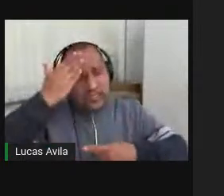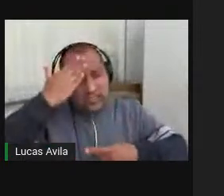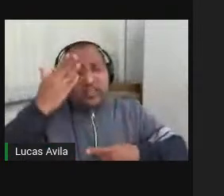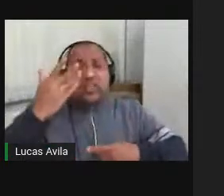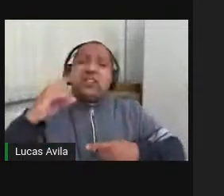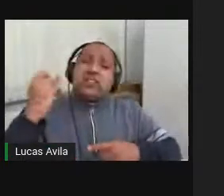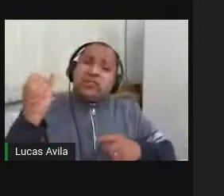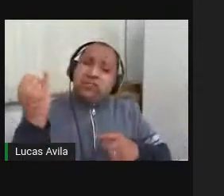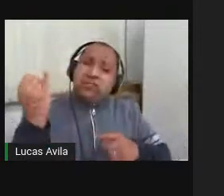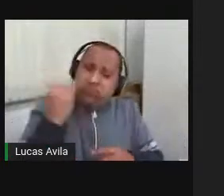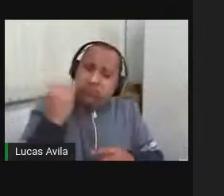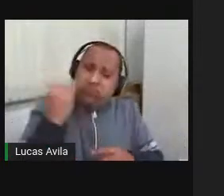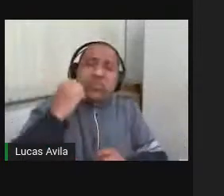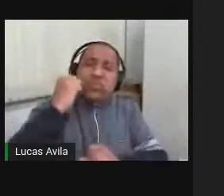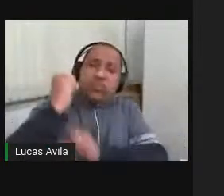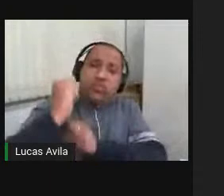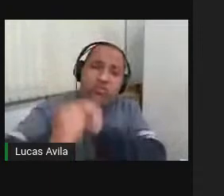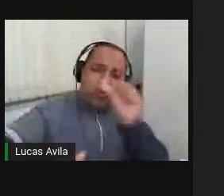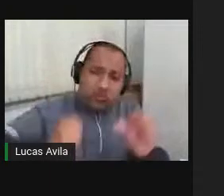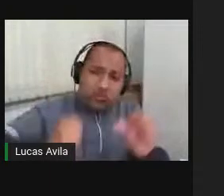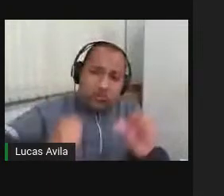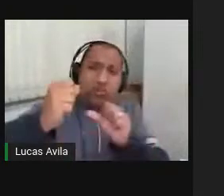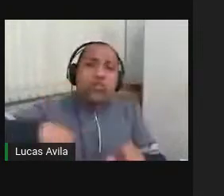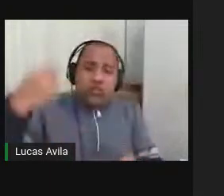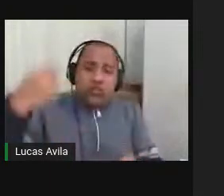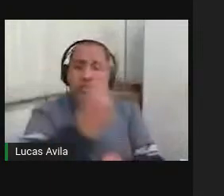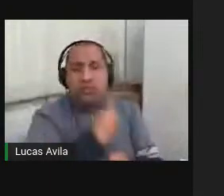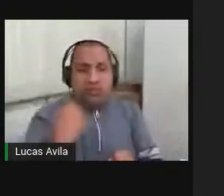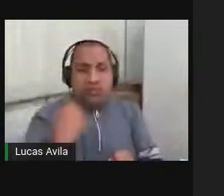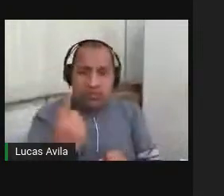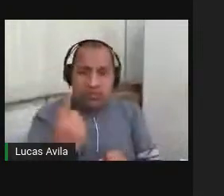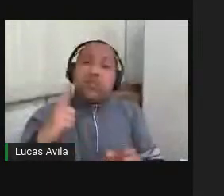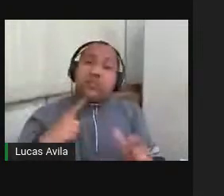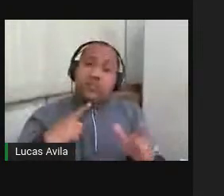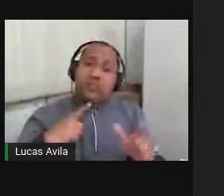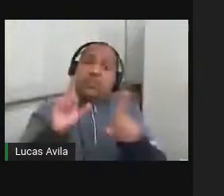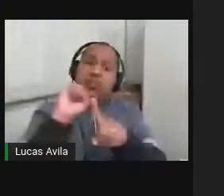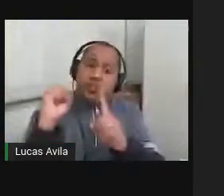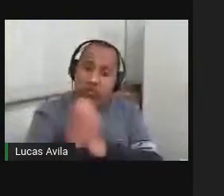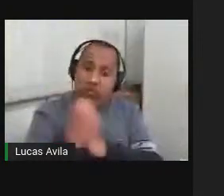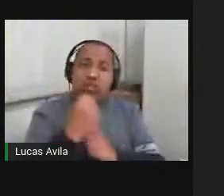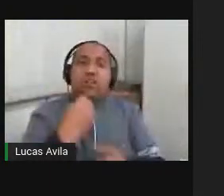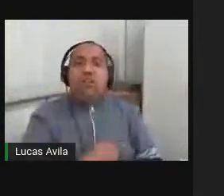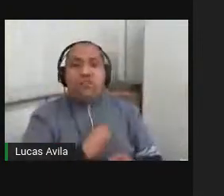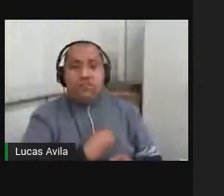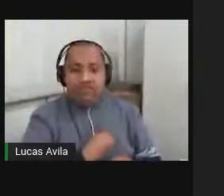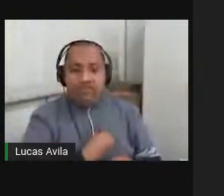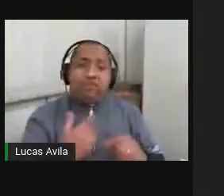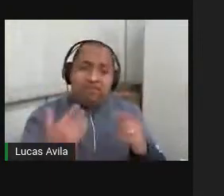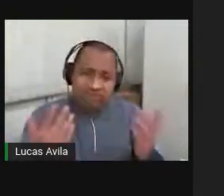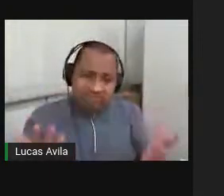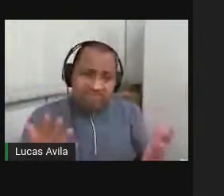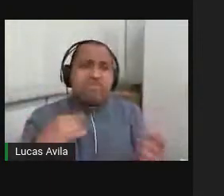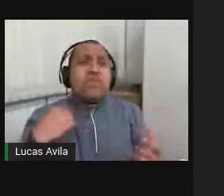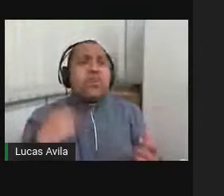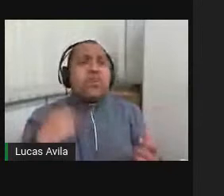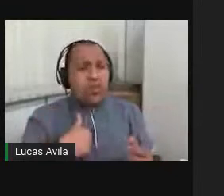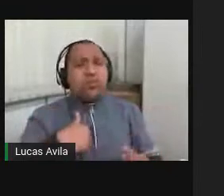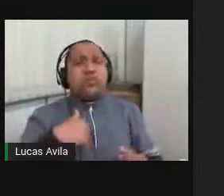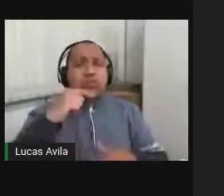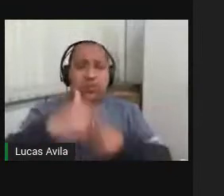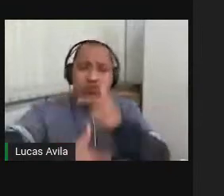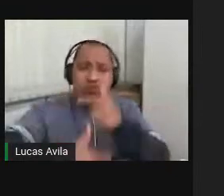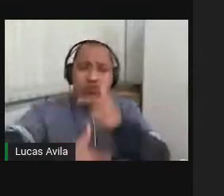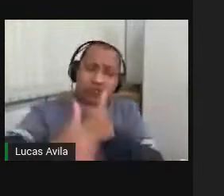significativas e transformadoras de nós mesmos e da sociedade em que vivemos. Enfim, tudo farei para atenta